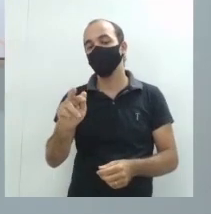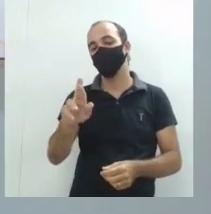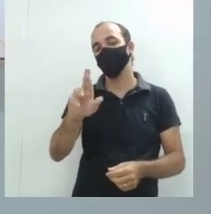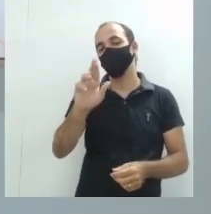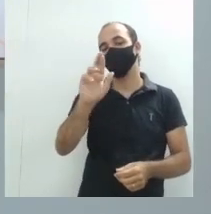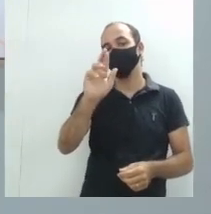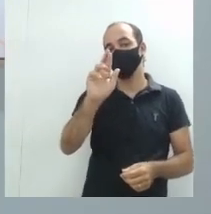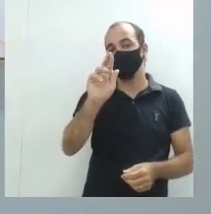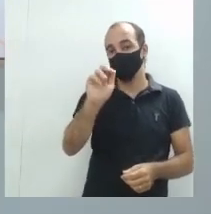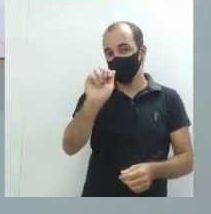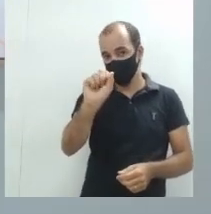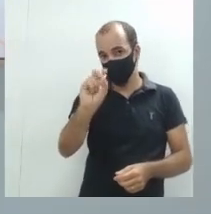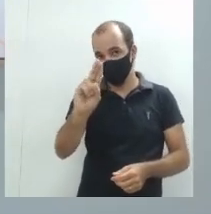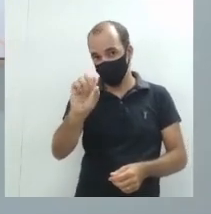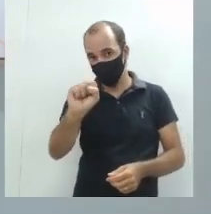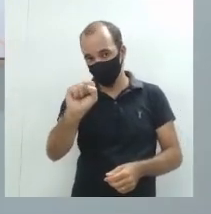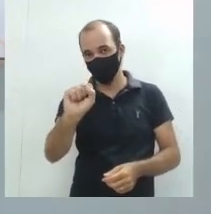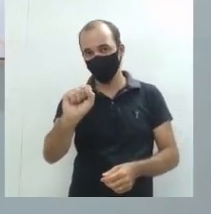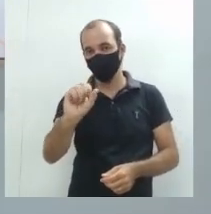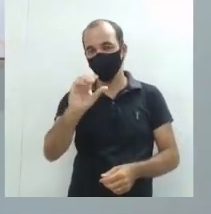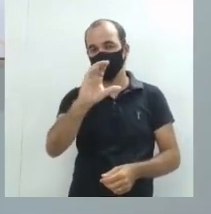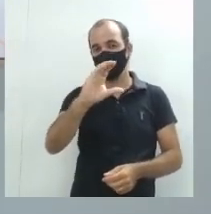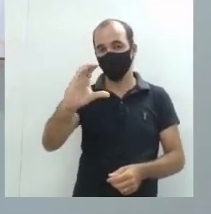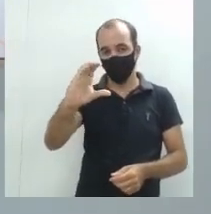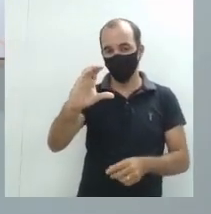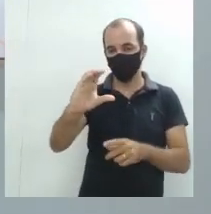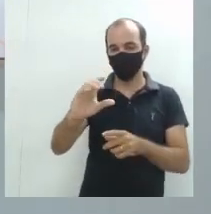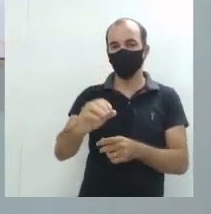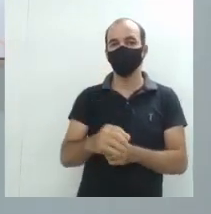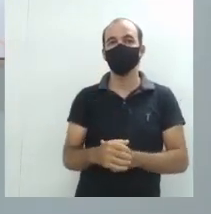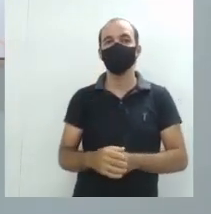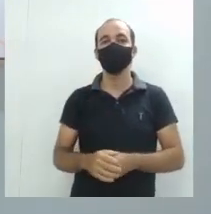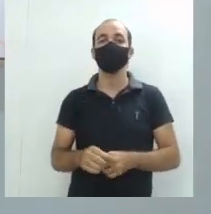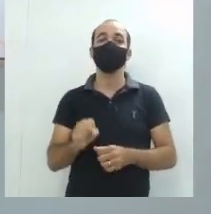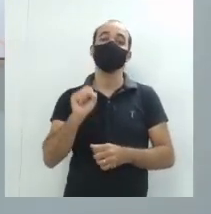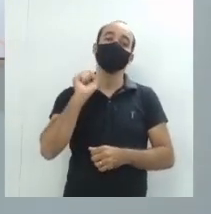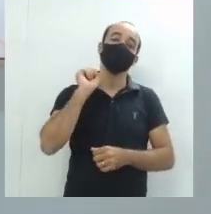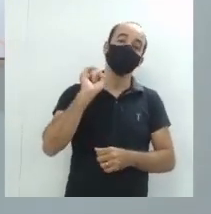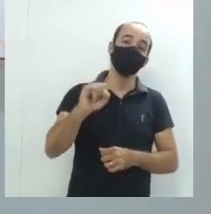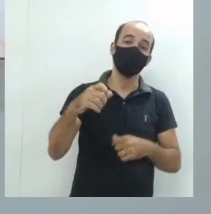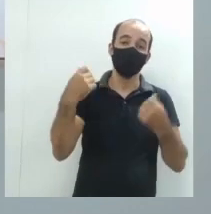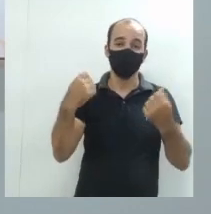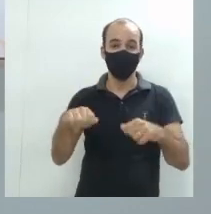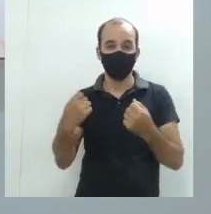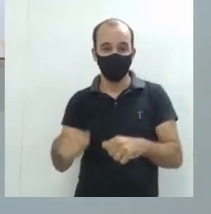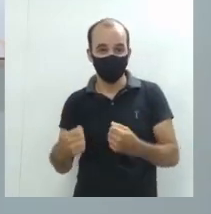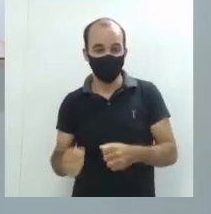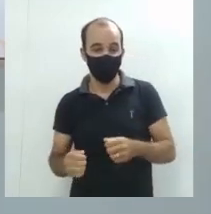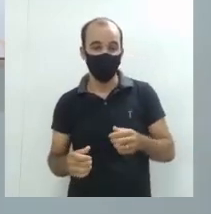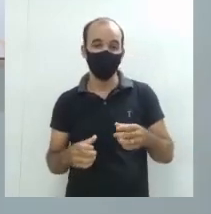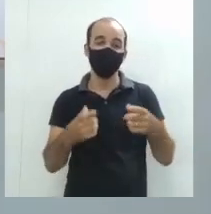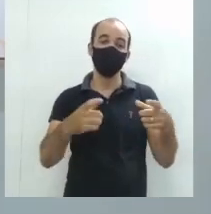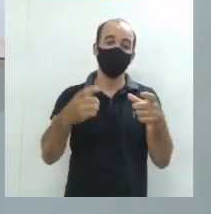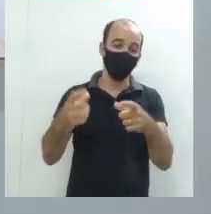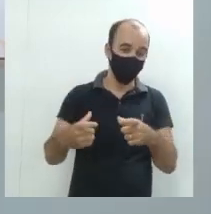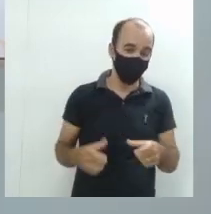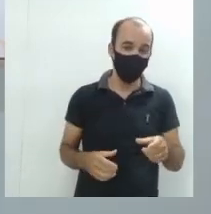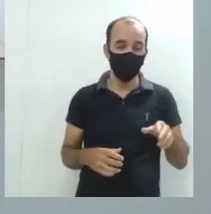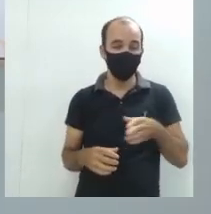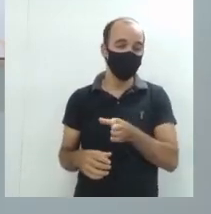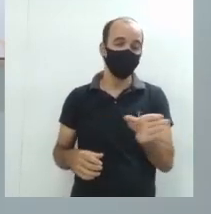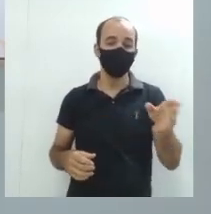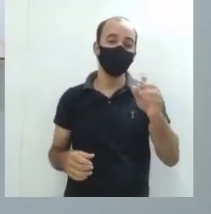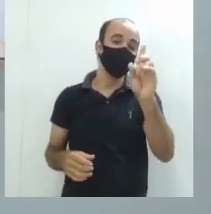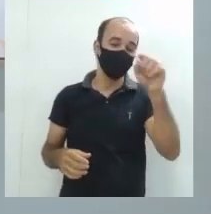Agora, quando além disso ela precisar da noção da direção e sentido, ela é vetor. Gente, vamos dar um